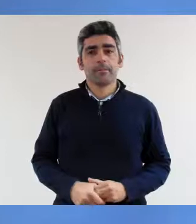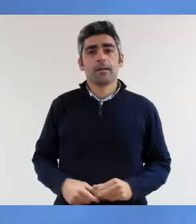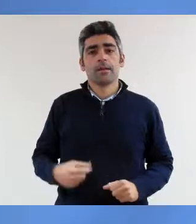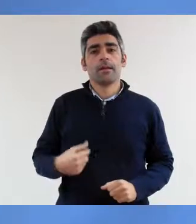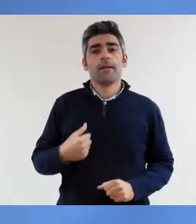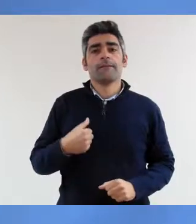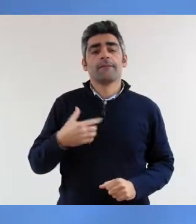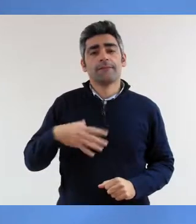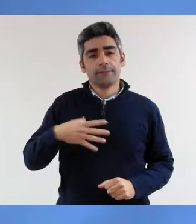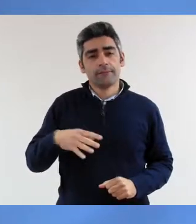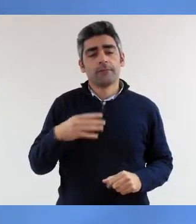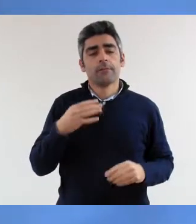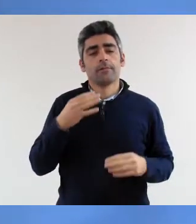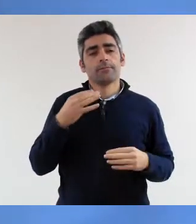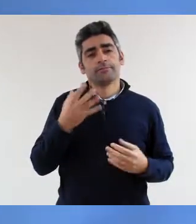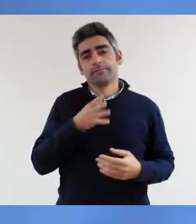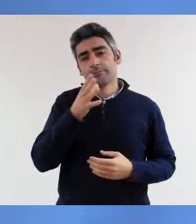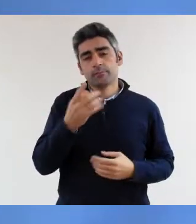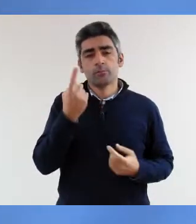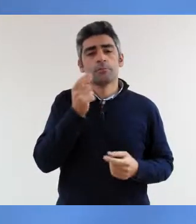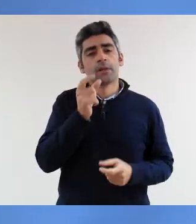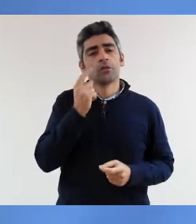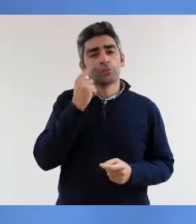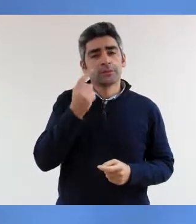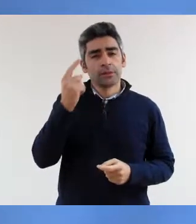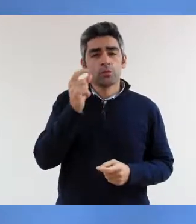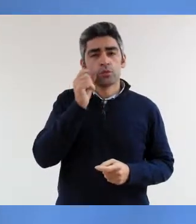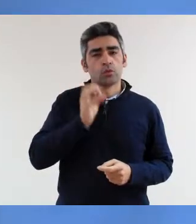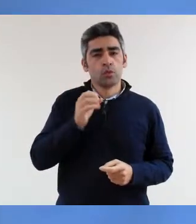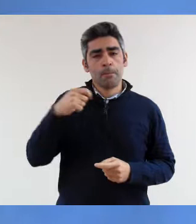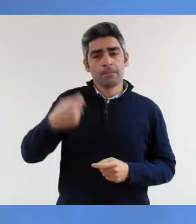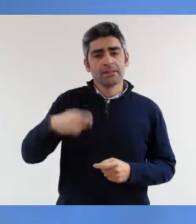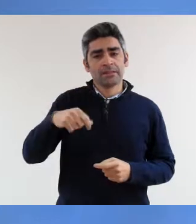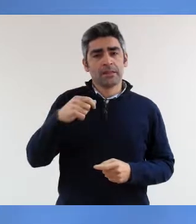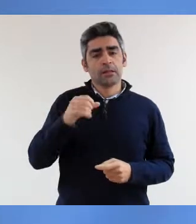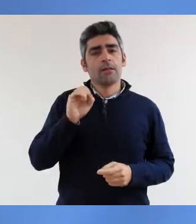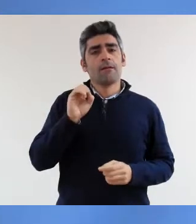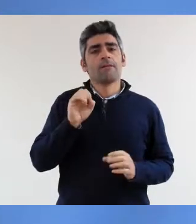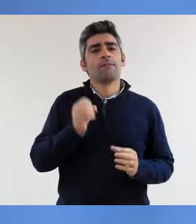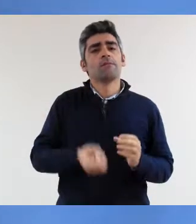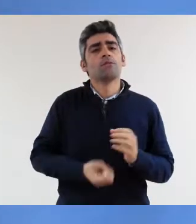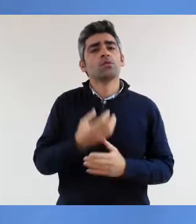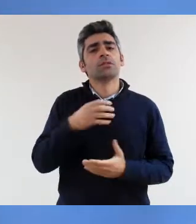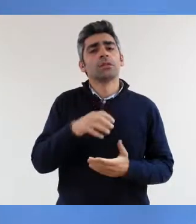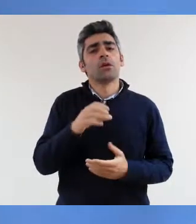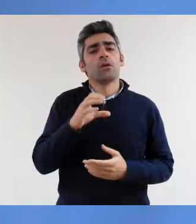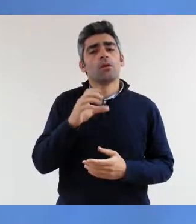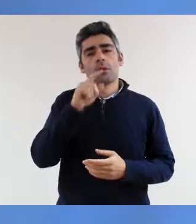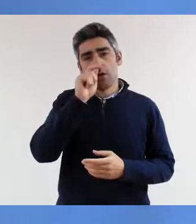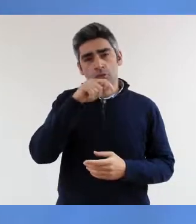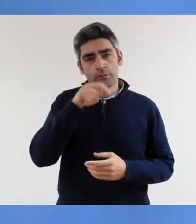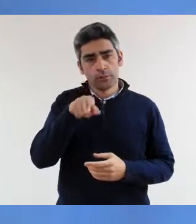eu queria naturalmente dirigir antes do mais uma palavra muito especial sobre o presidente da fundação calouste